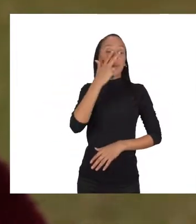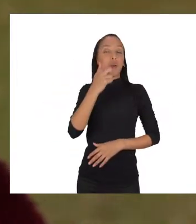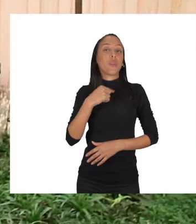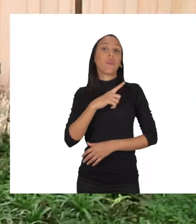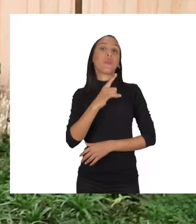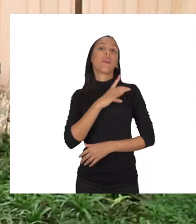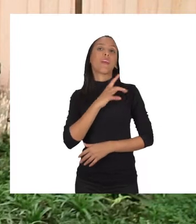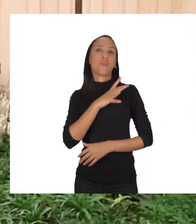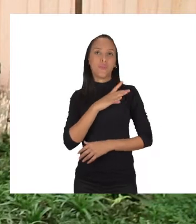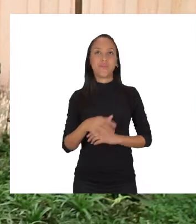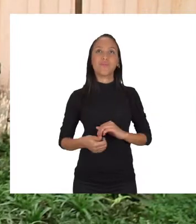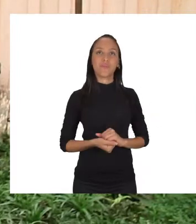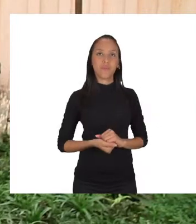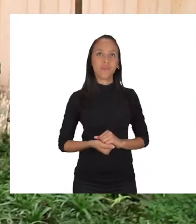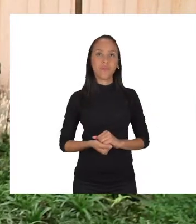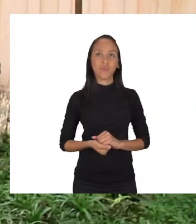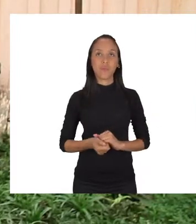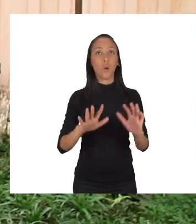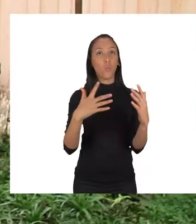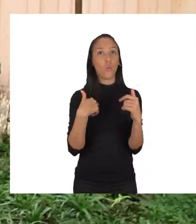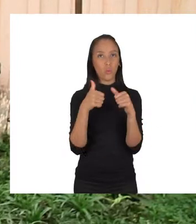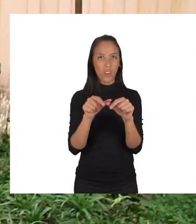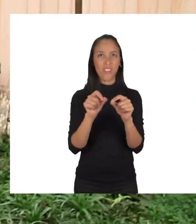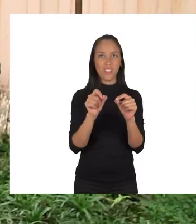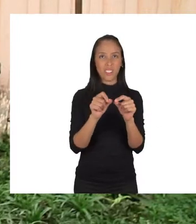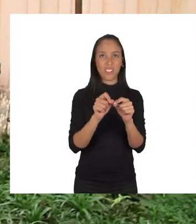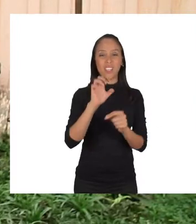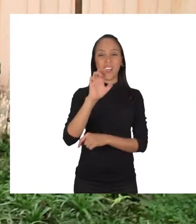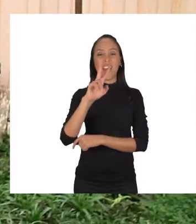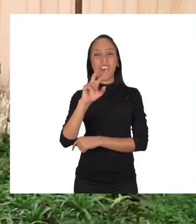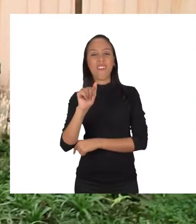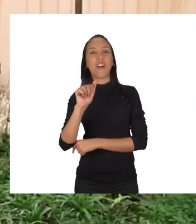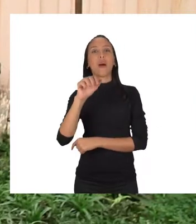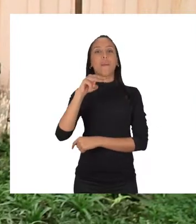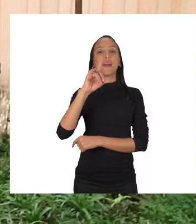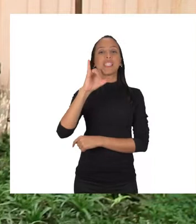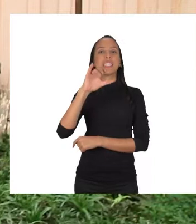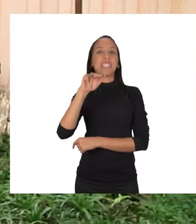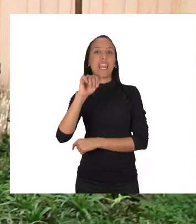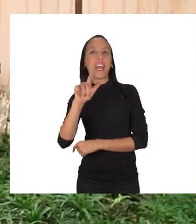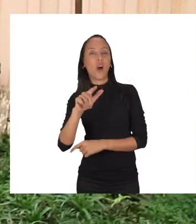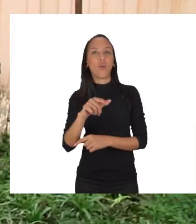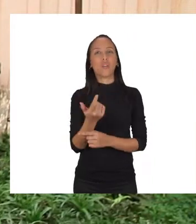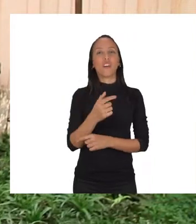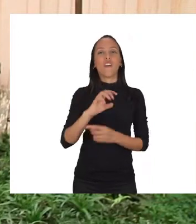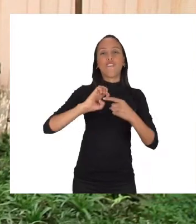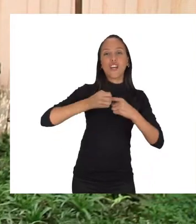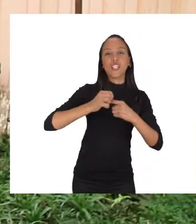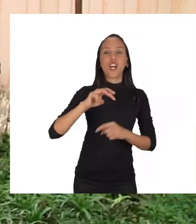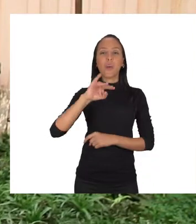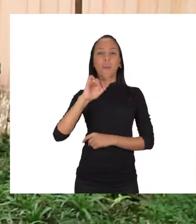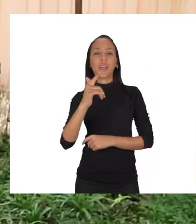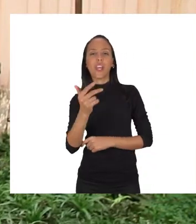enfrentar isso. Quando eu estava plantando, eram medicinais. Outros para feijão, milho, eram medicinais, né? Não dava nada disso,